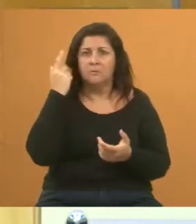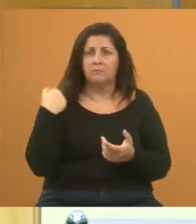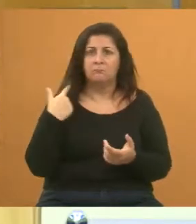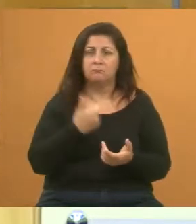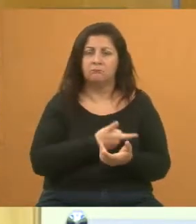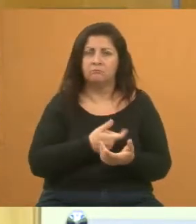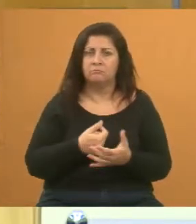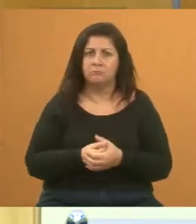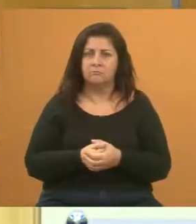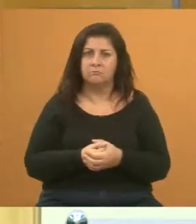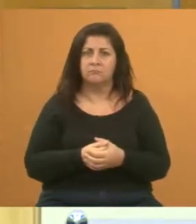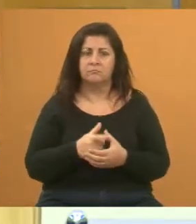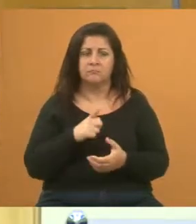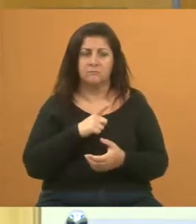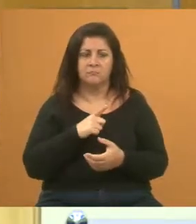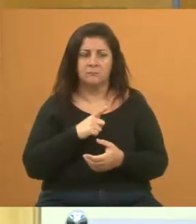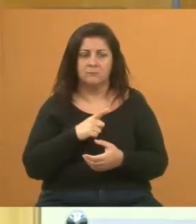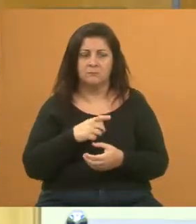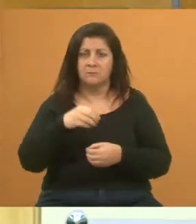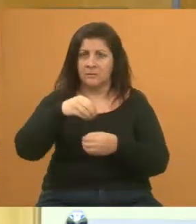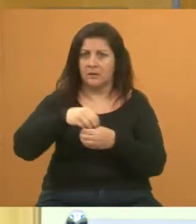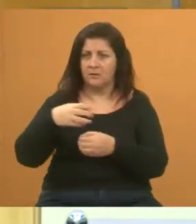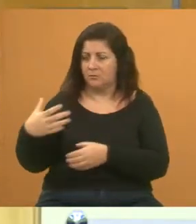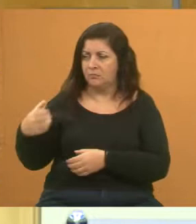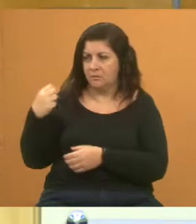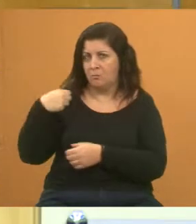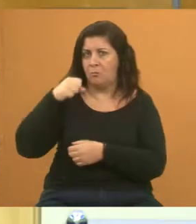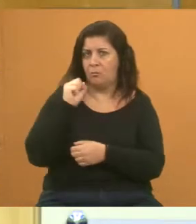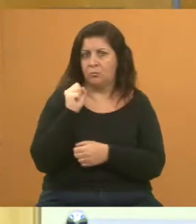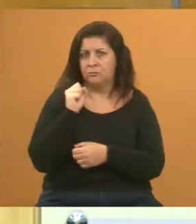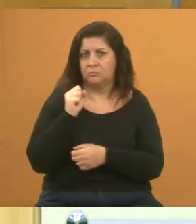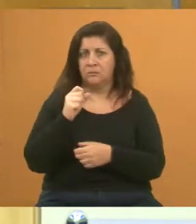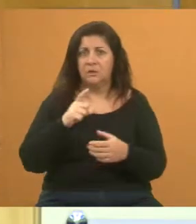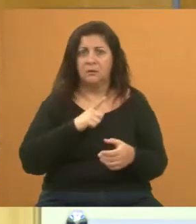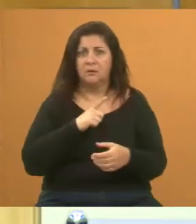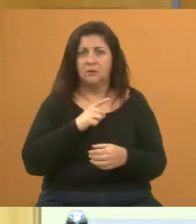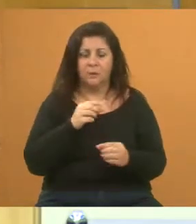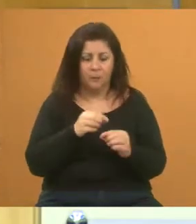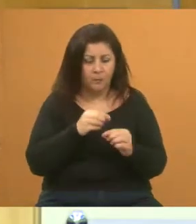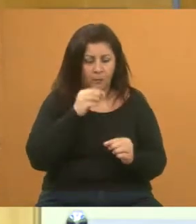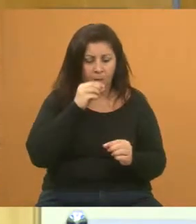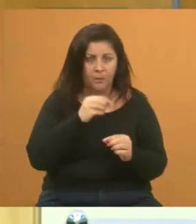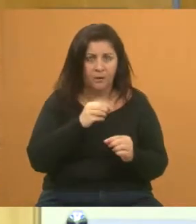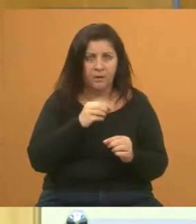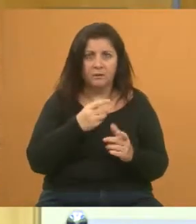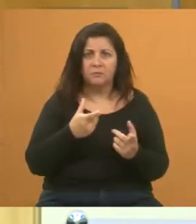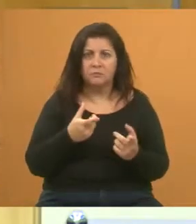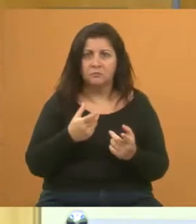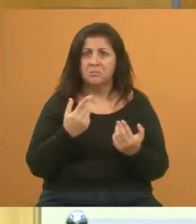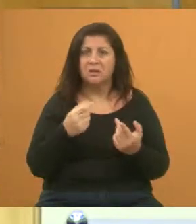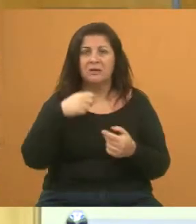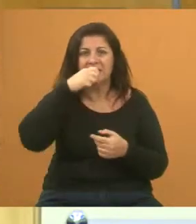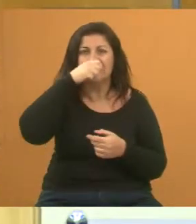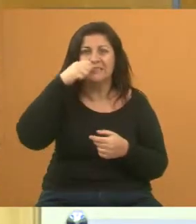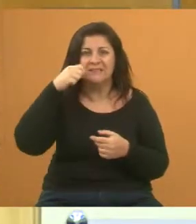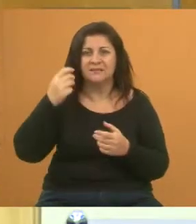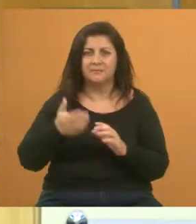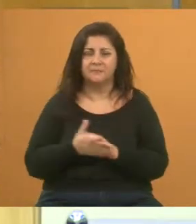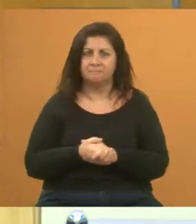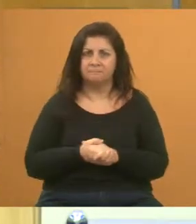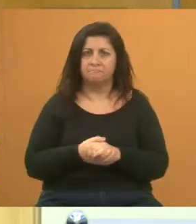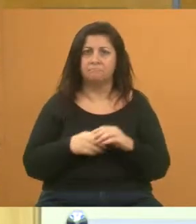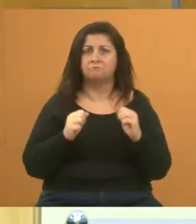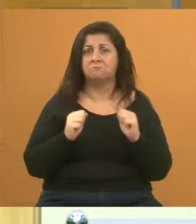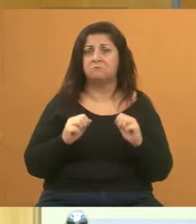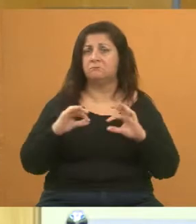nós termos dentro da nossa bolsa, hoje tem o canudinho pessoal como uma escova de dente. né? A gente